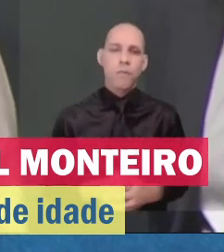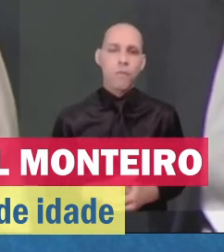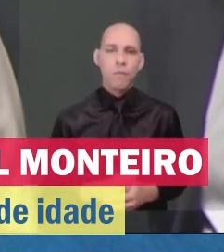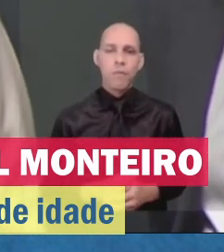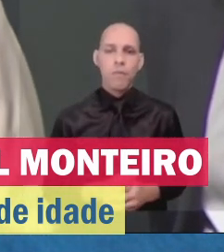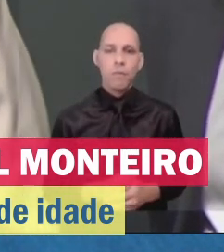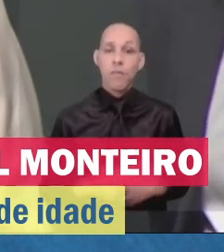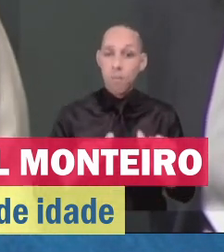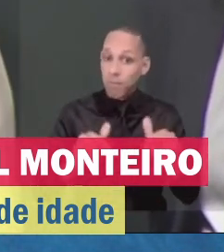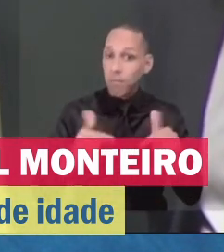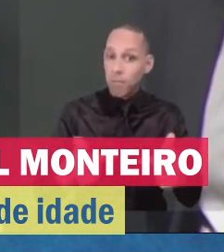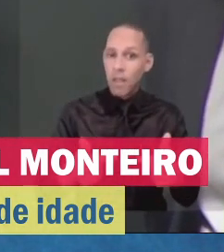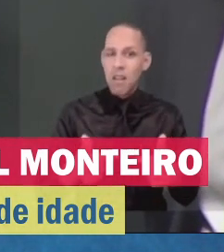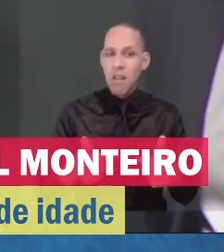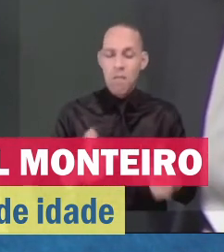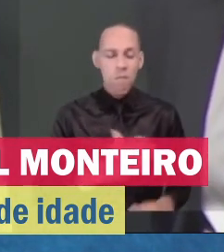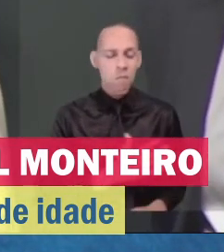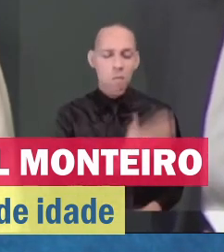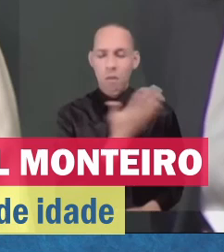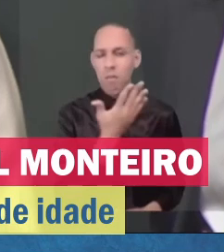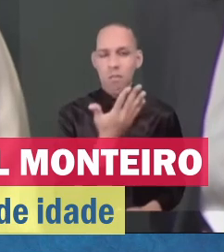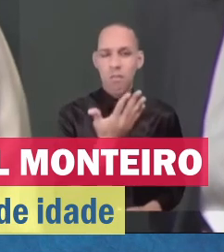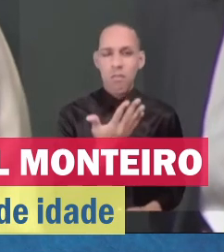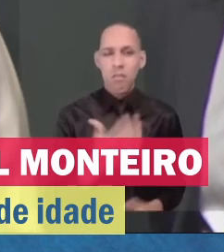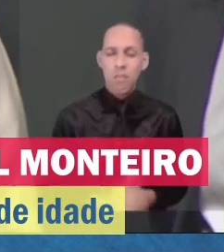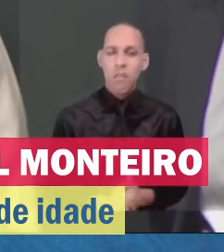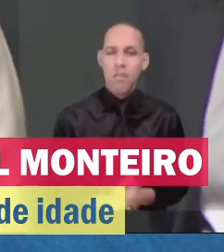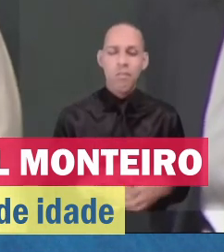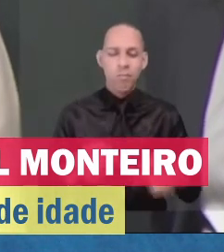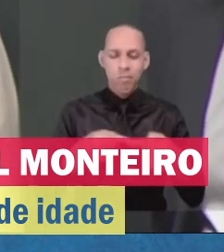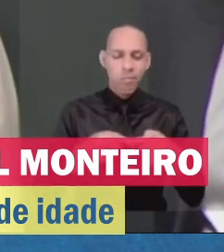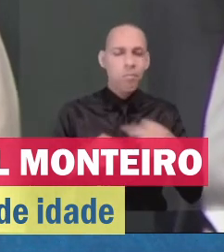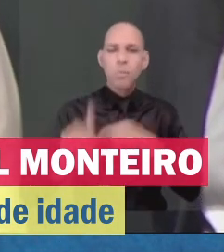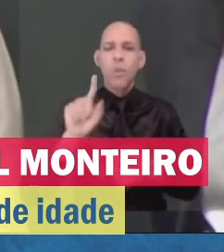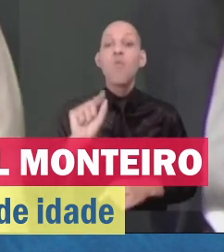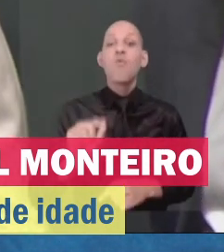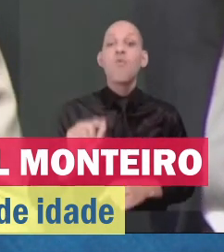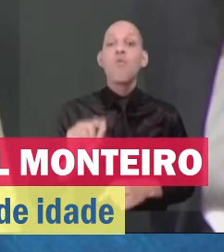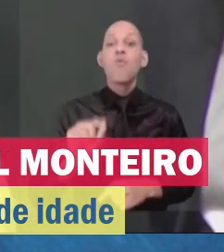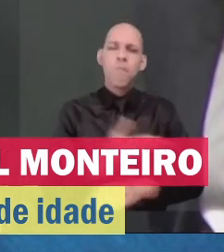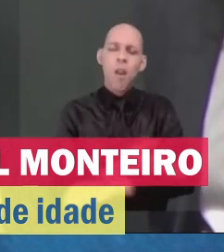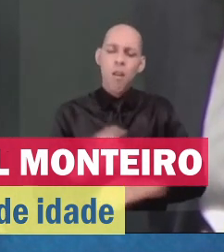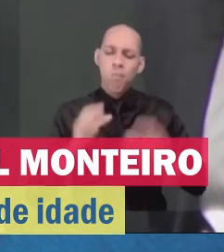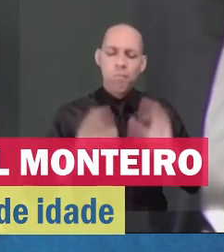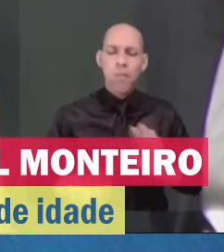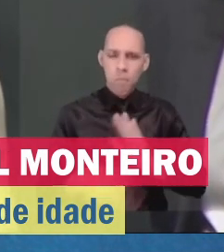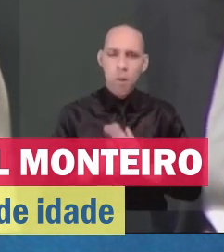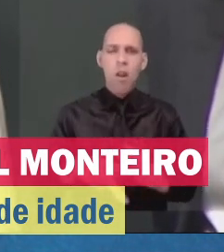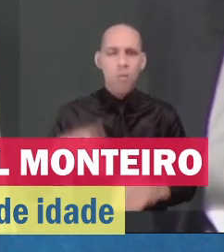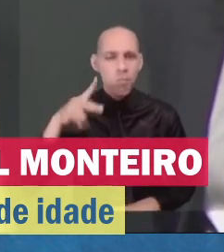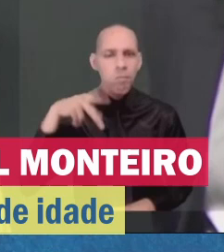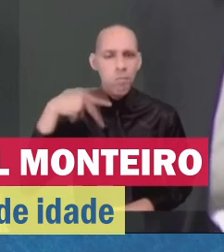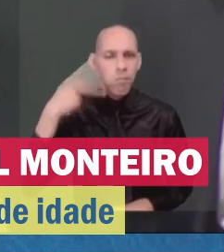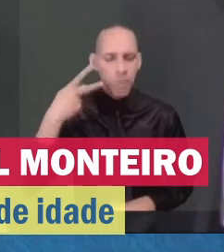atos deploráveis e inteiramente incompatíveis com o decoro que se espera de um vereador na Câmara